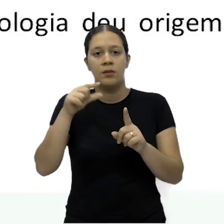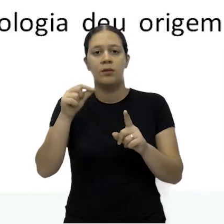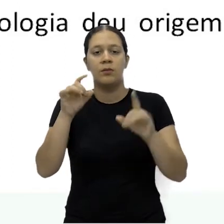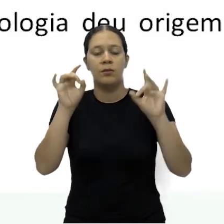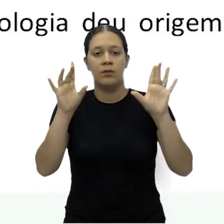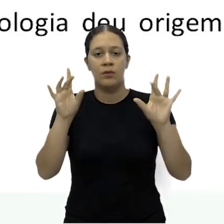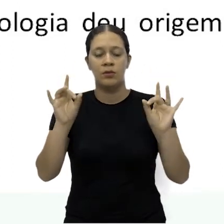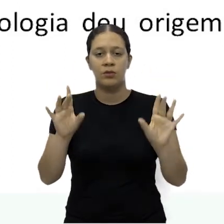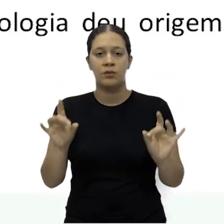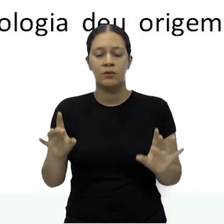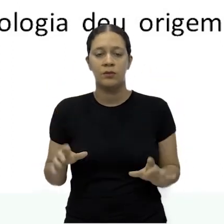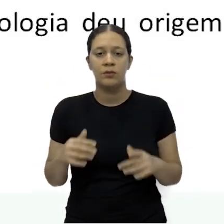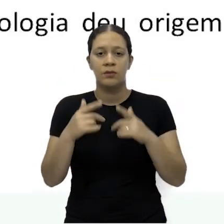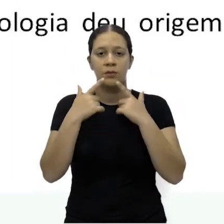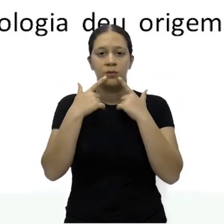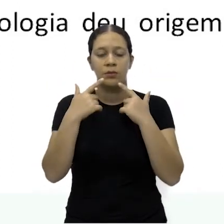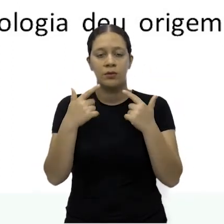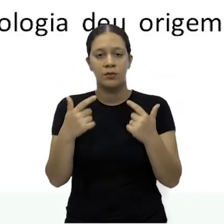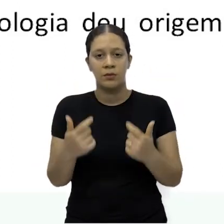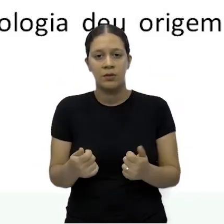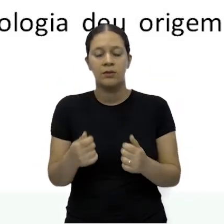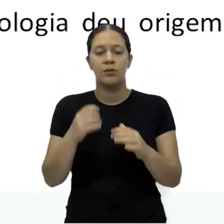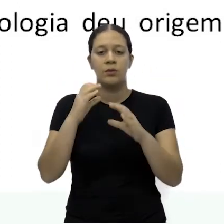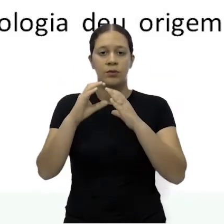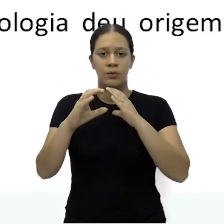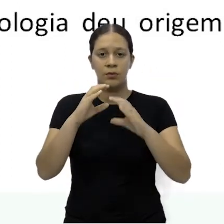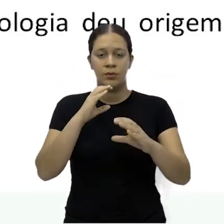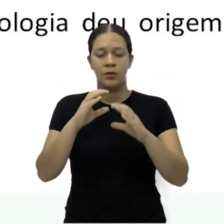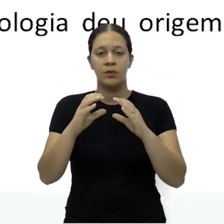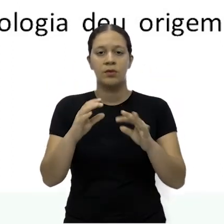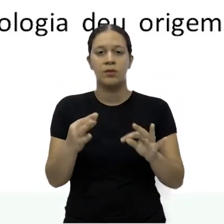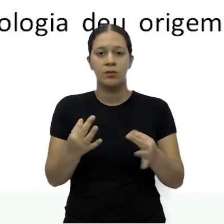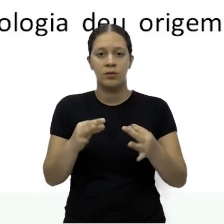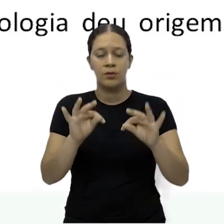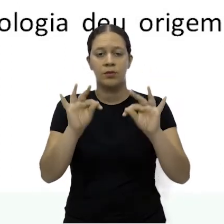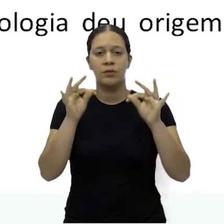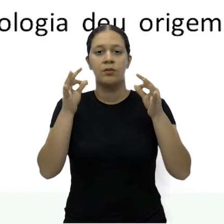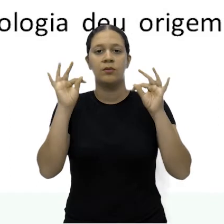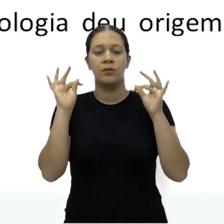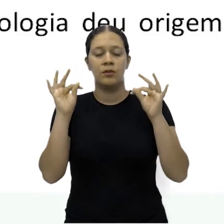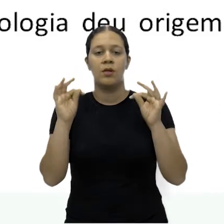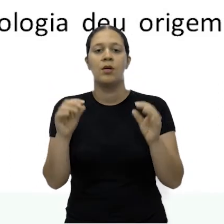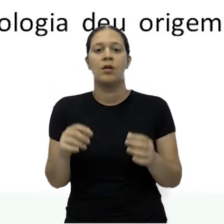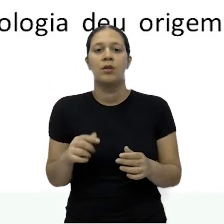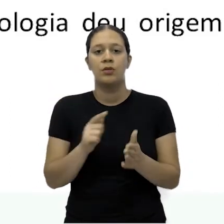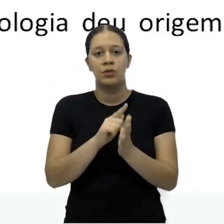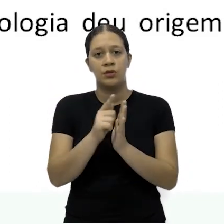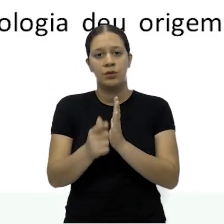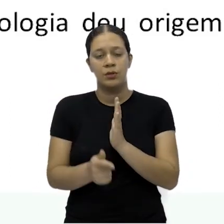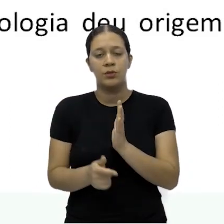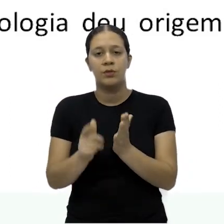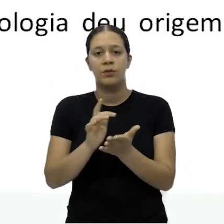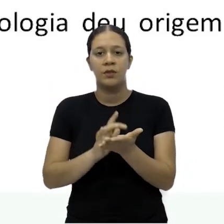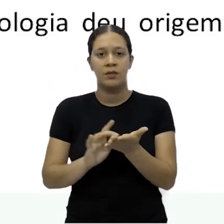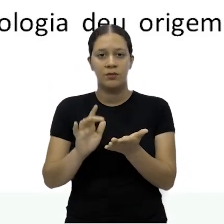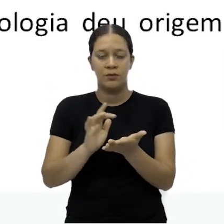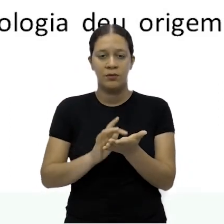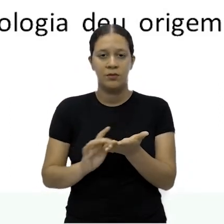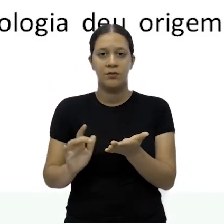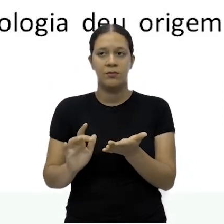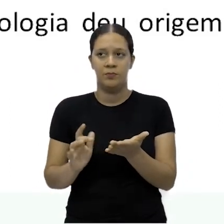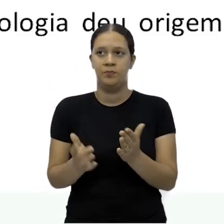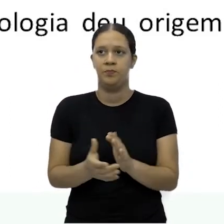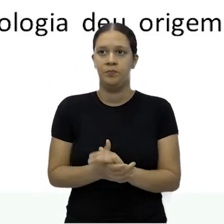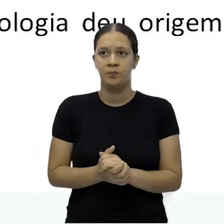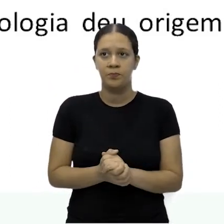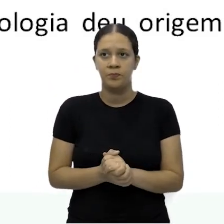privilegiados pelas descobertas no campo da linguagem. O casamento entre a comunicação e a tecnologia deu origem aos gêneros digitais. Esse texto